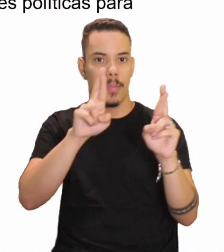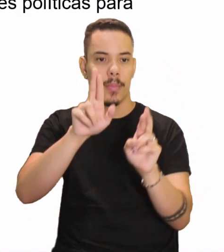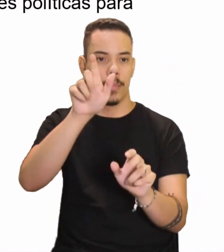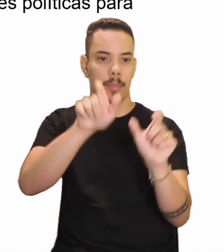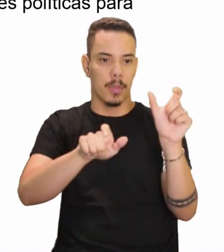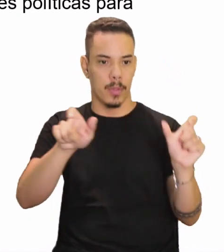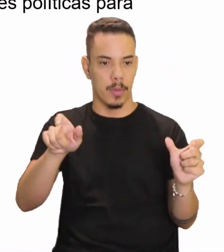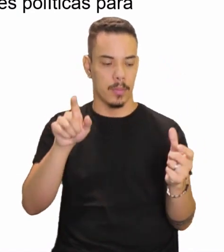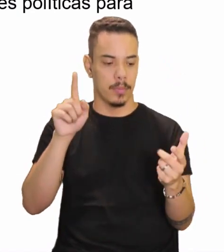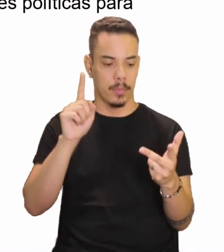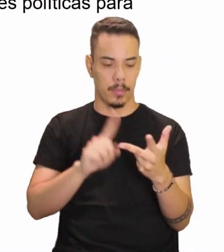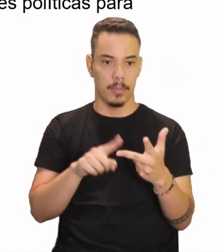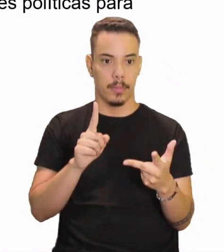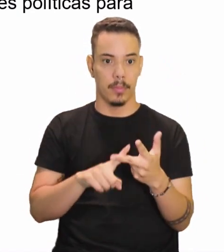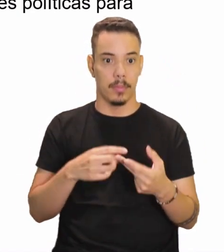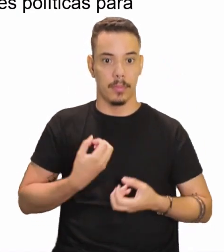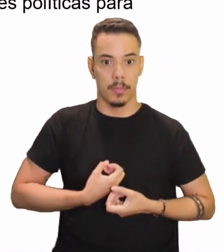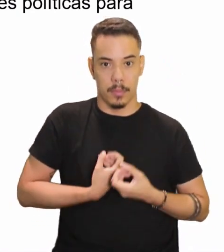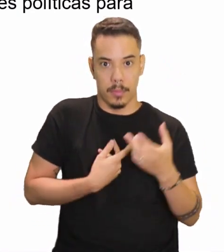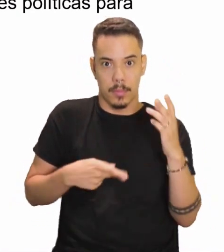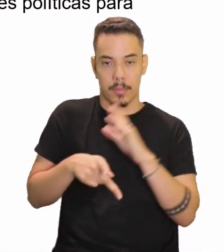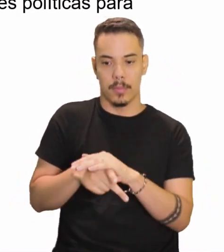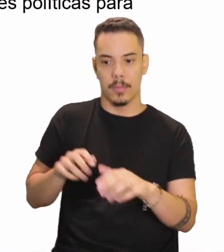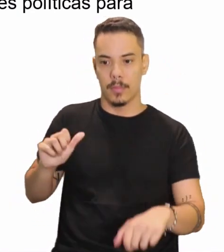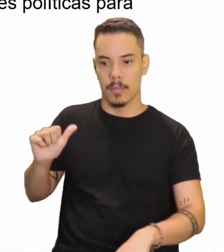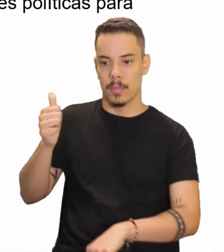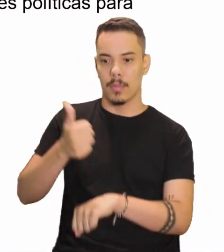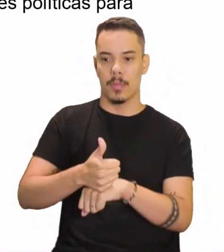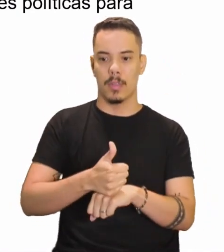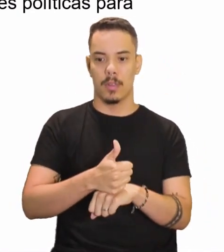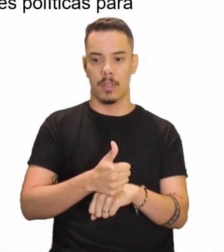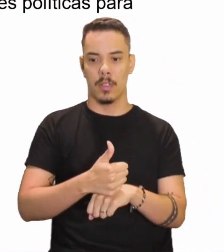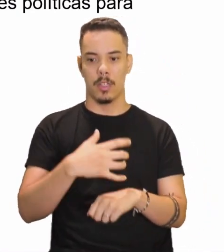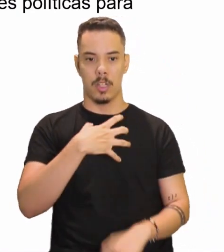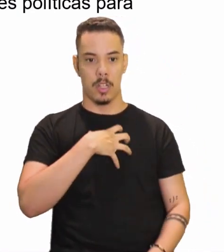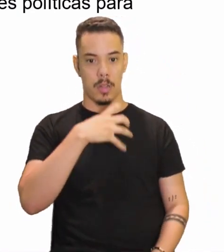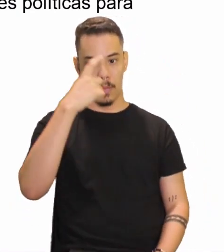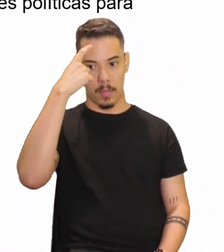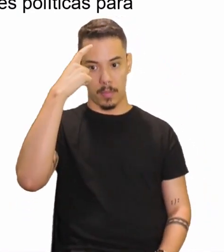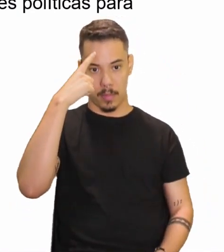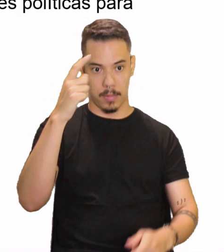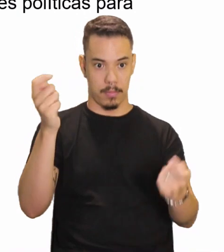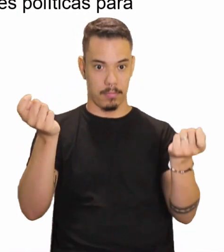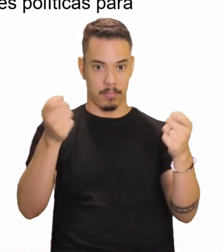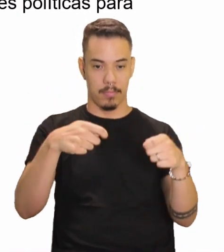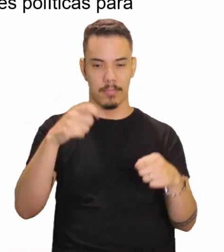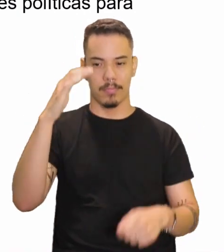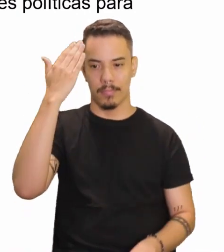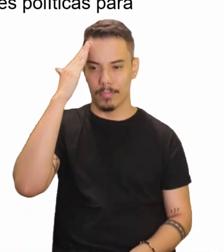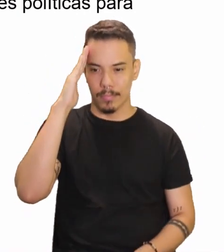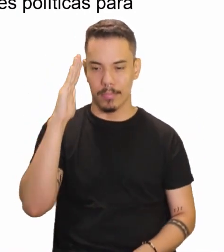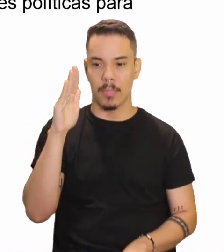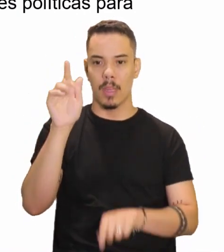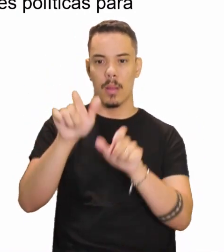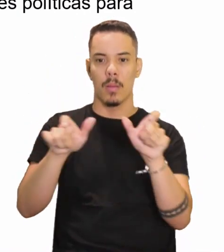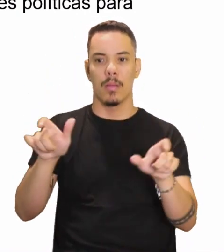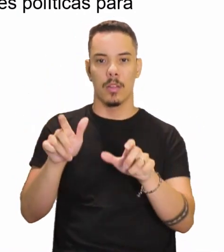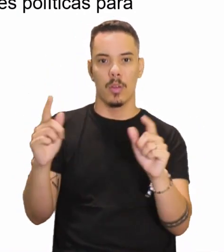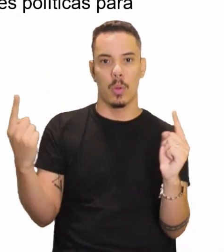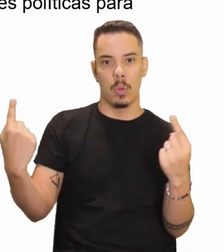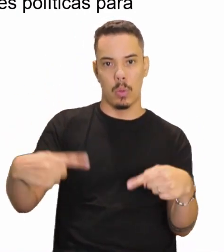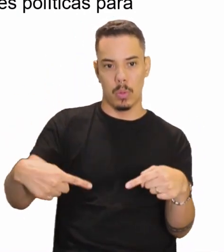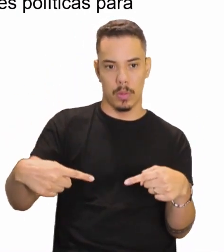pessoas ser expresso predomínio de uma forma de pensar e a possibilidade de entendimento entre posições